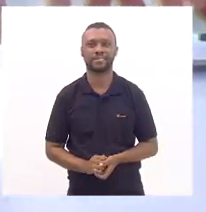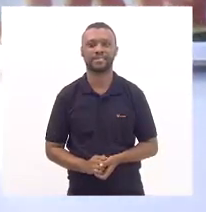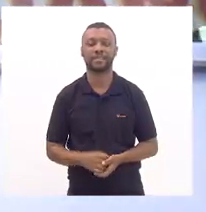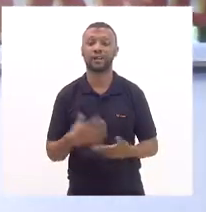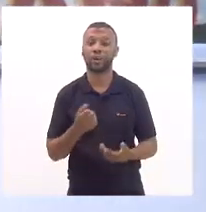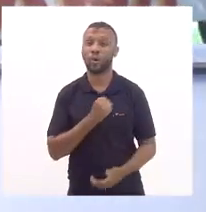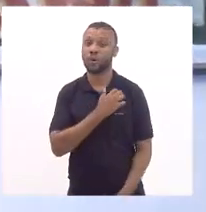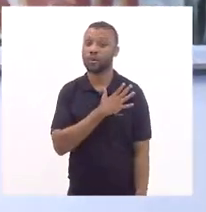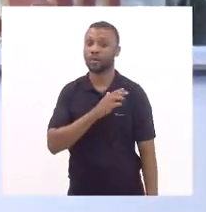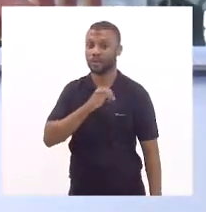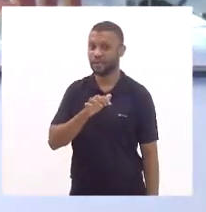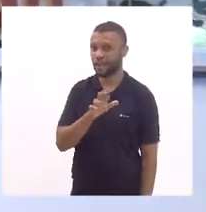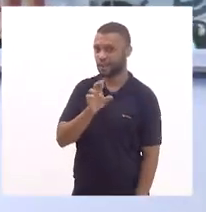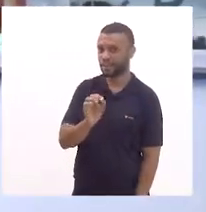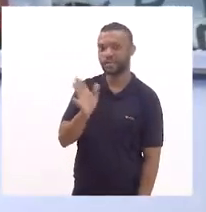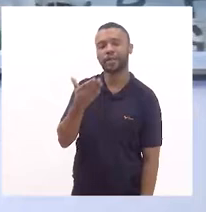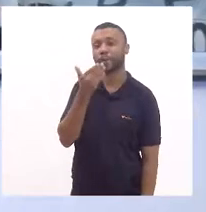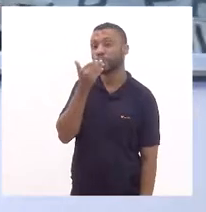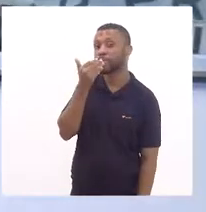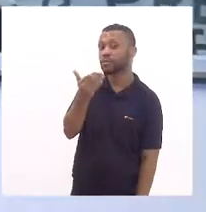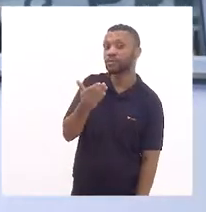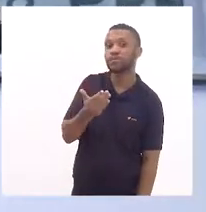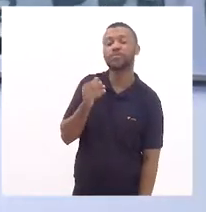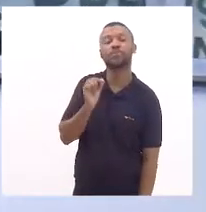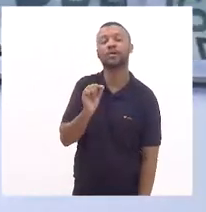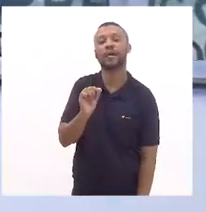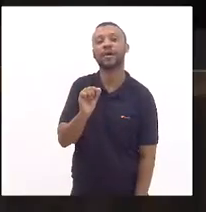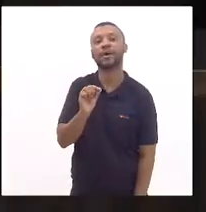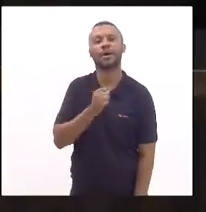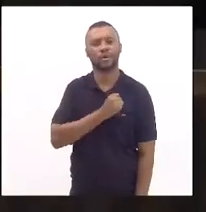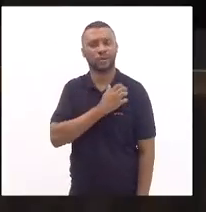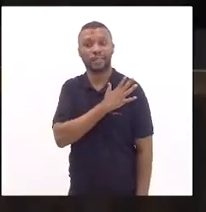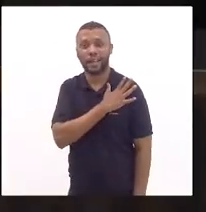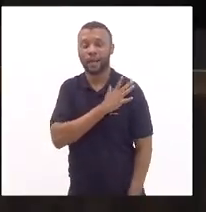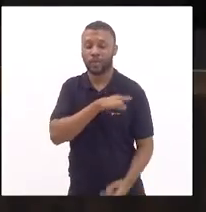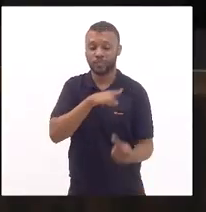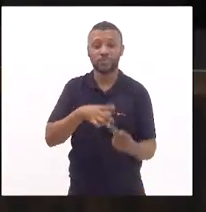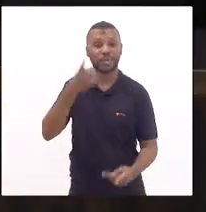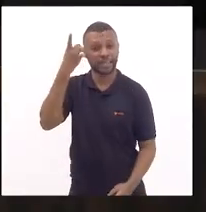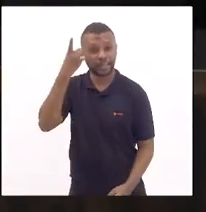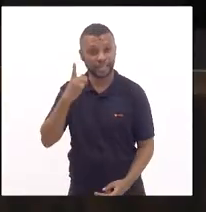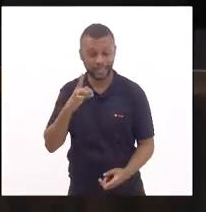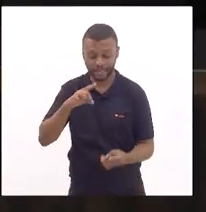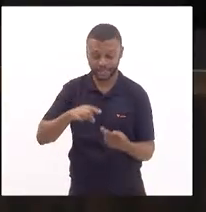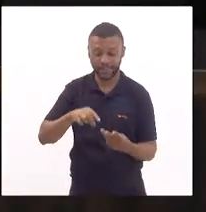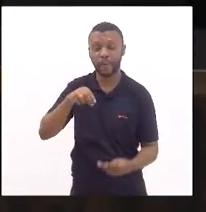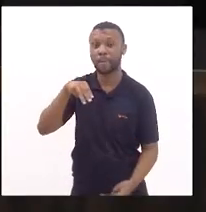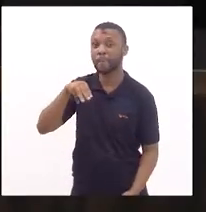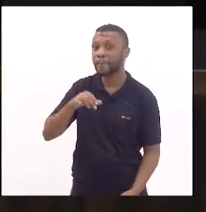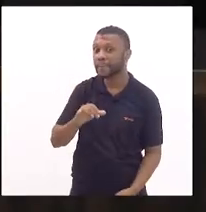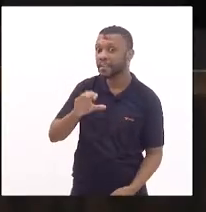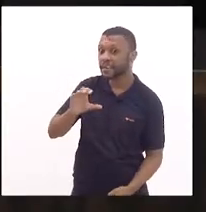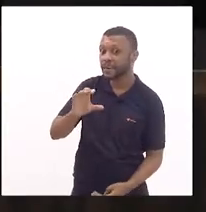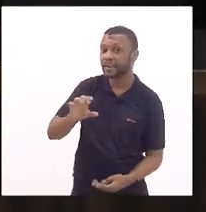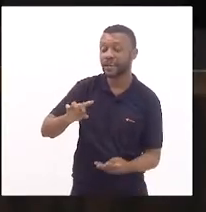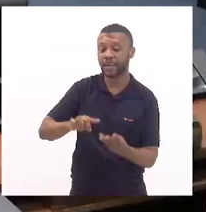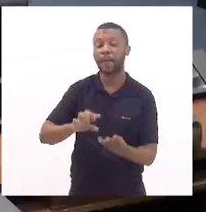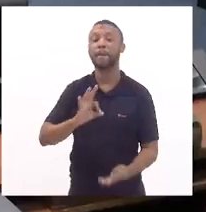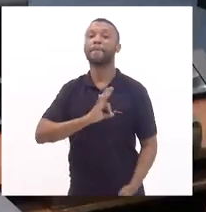Coronel Jário já tinha pedido. Coronel, em seguida, Dani, Mink e Marta.